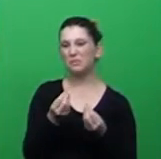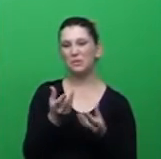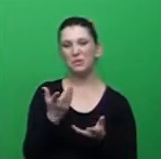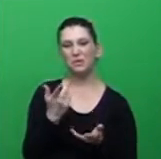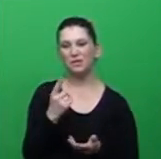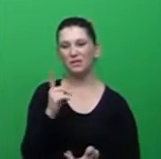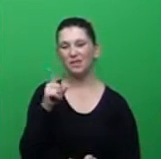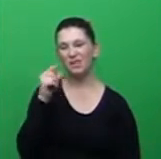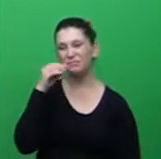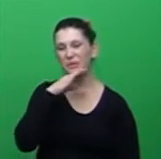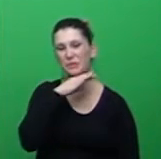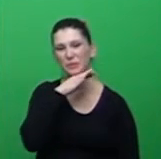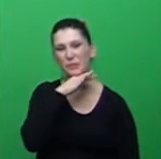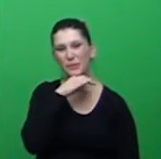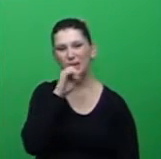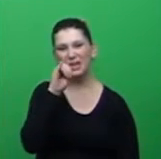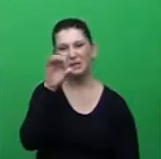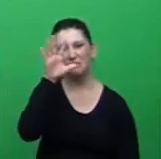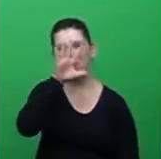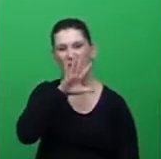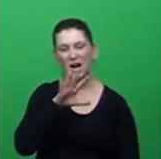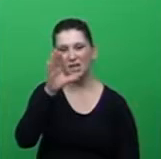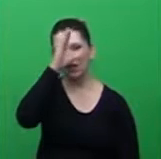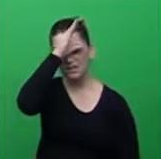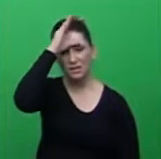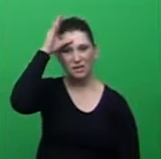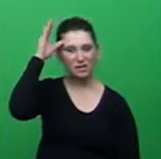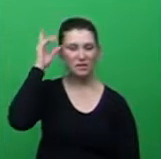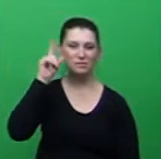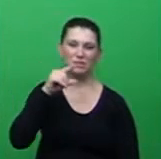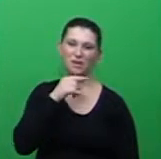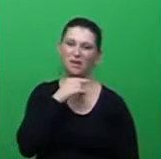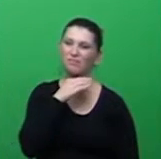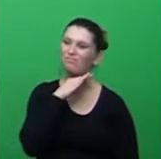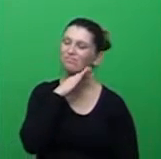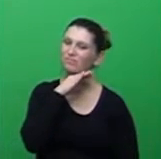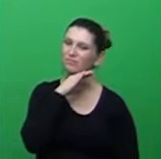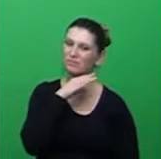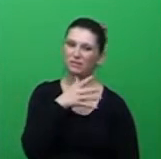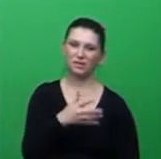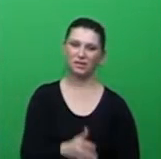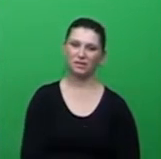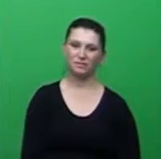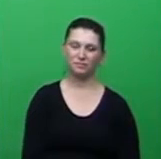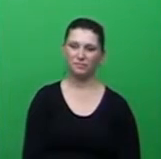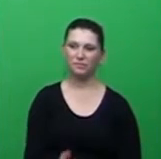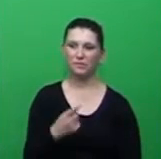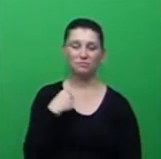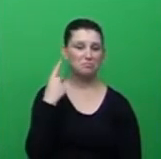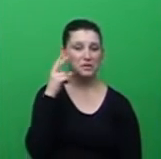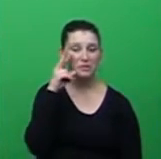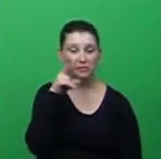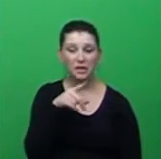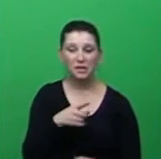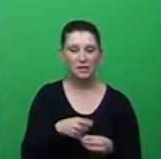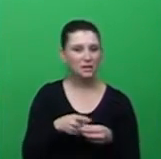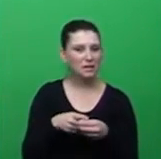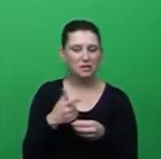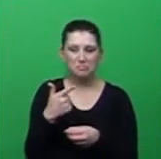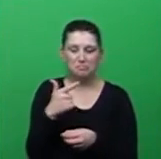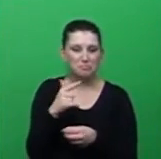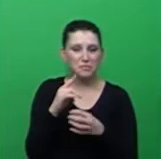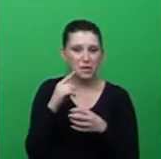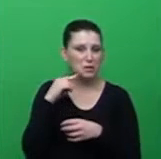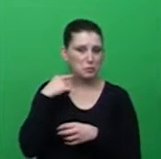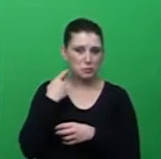nossa cidade. A gente viaja por aí e vê cidades que tu não consegue encontrar nada pelo chão,